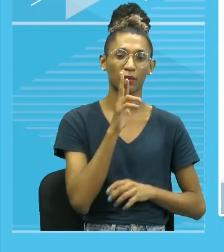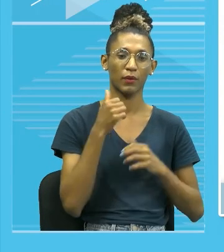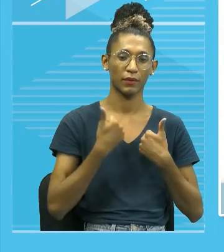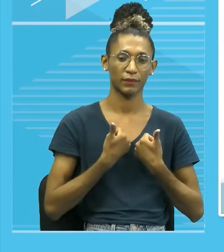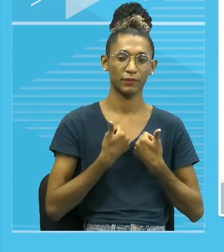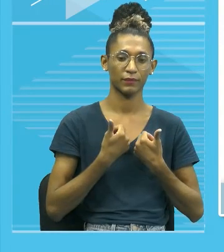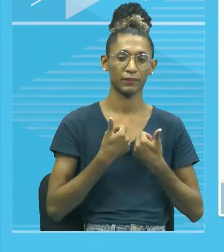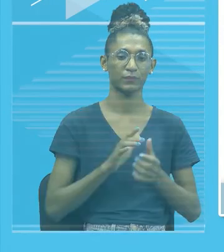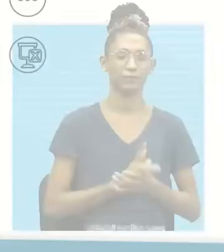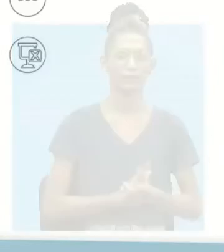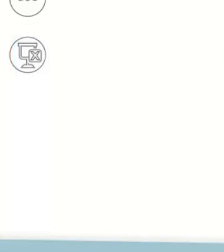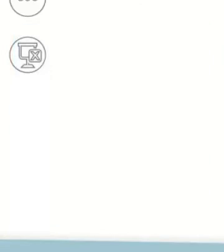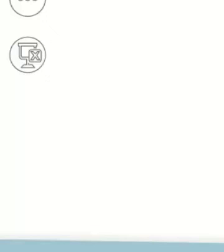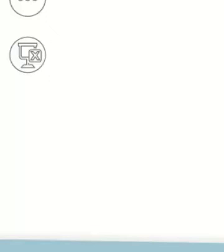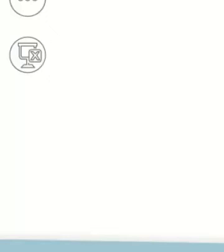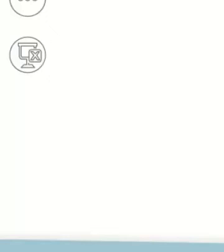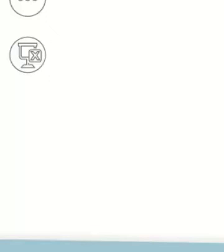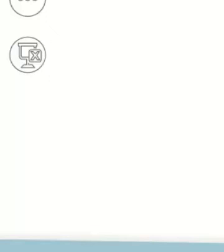minutos